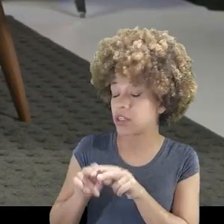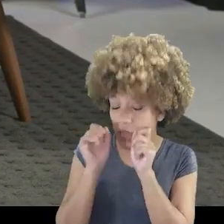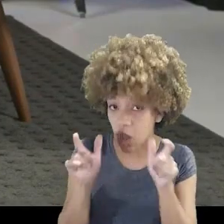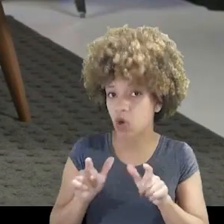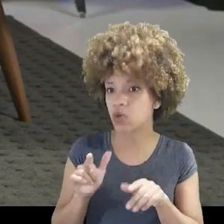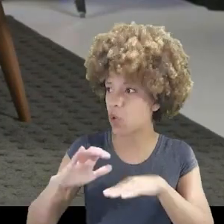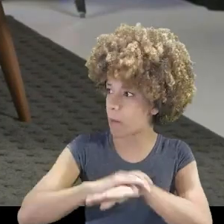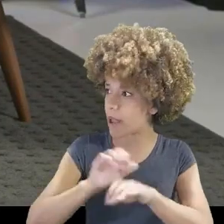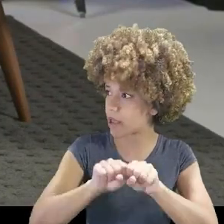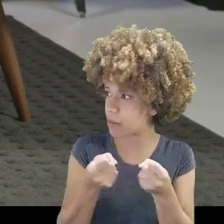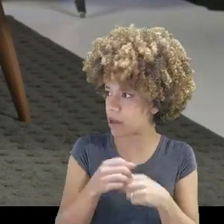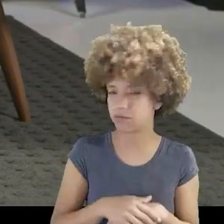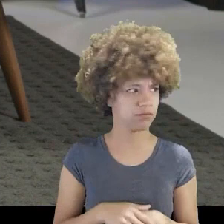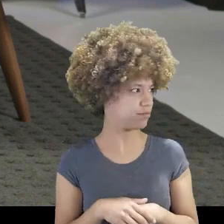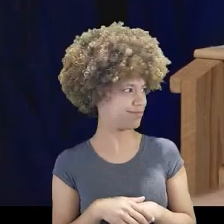né